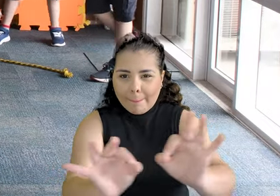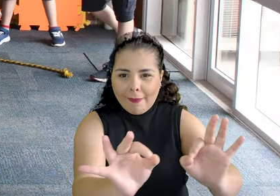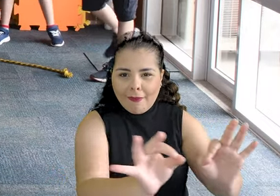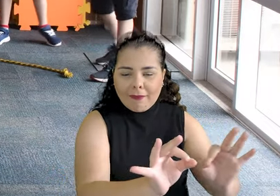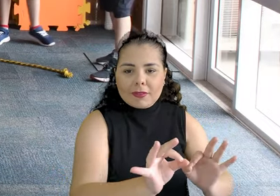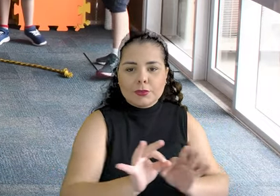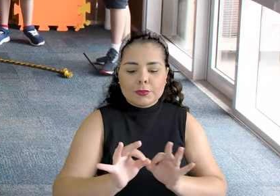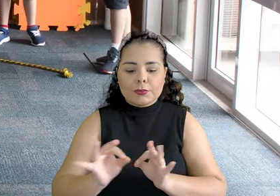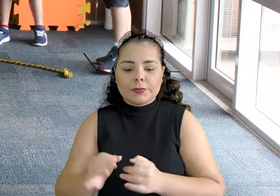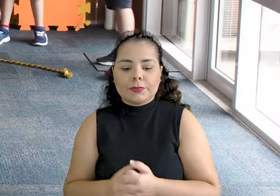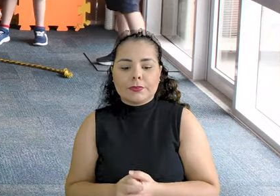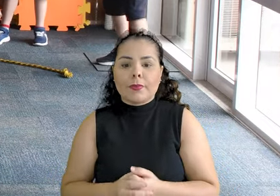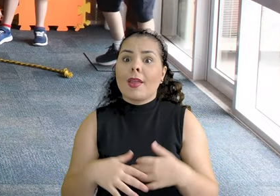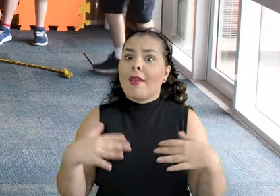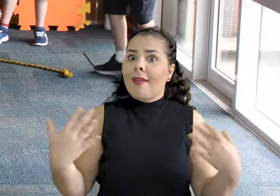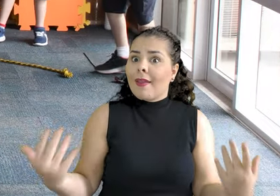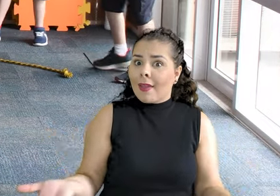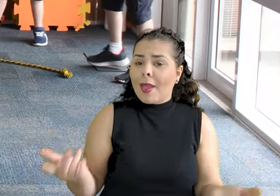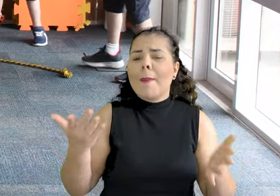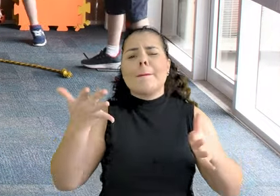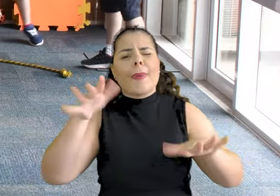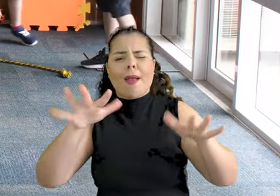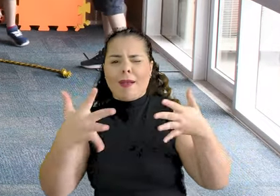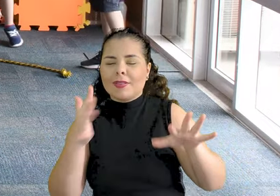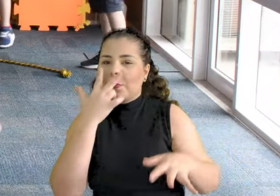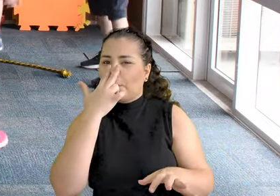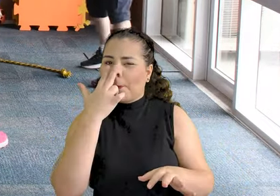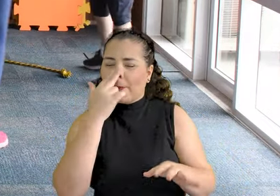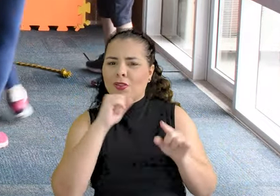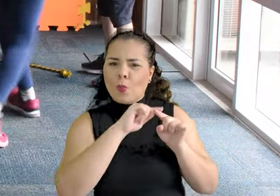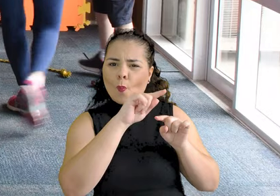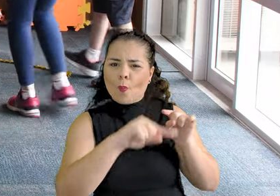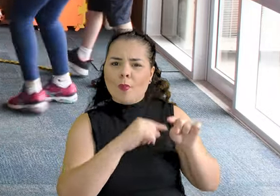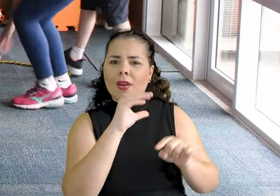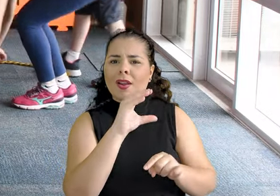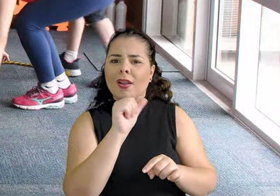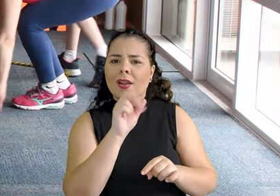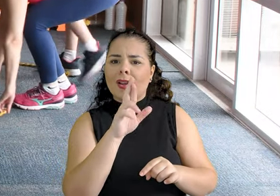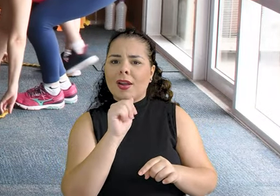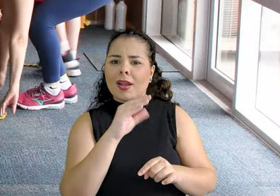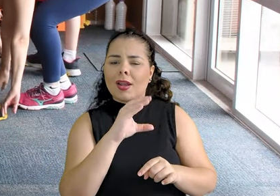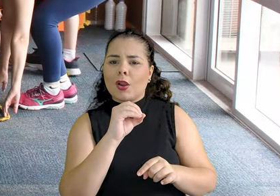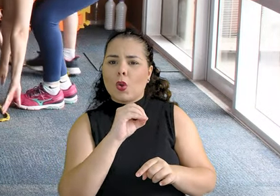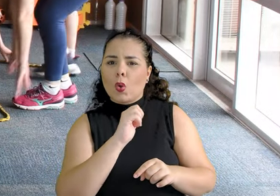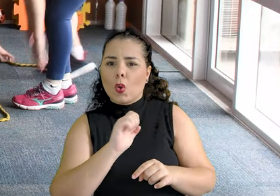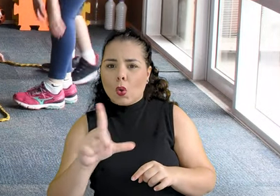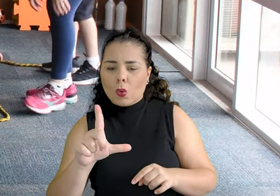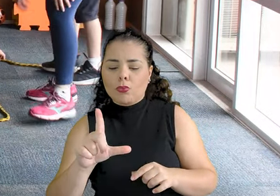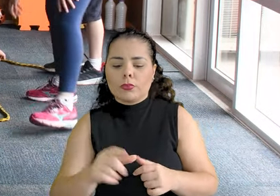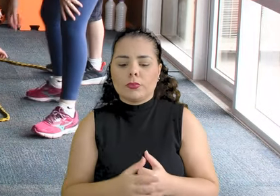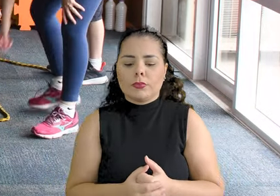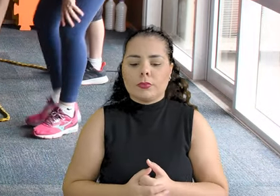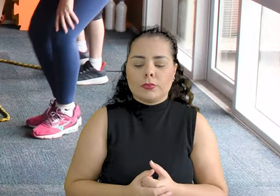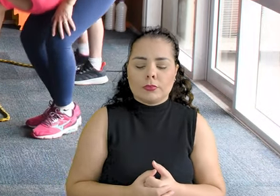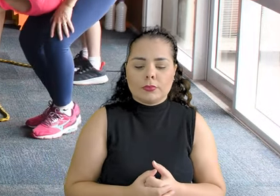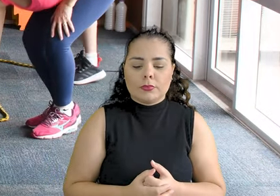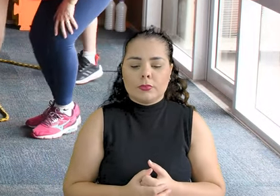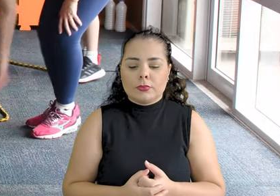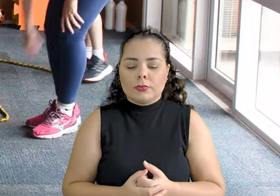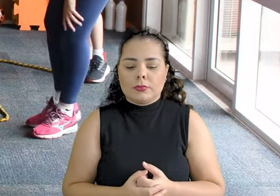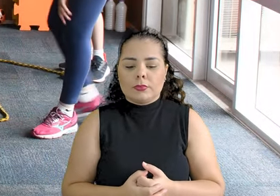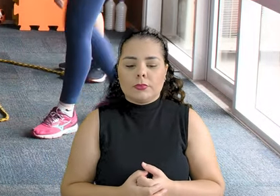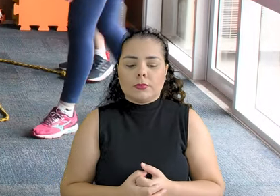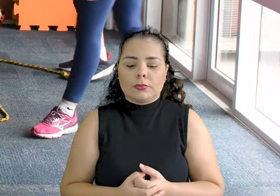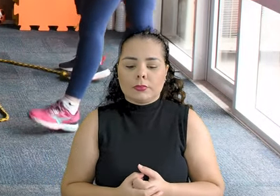Assim, caracol. É, mais ou menos. Tem mais fita aí, será que eu pego?